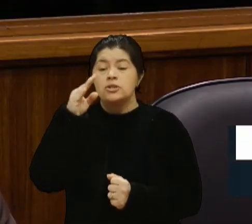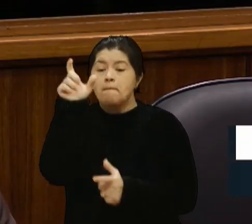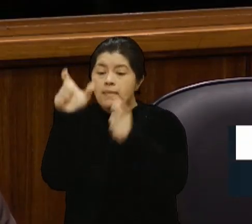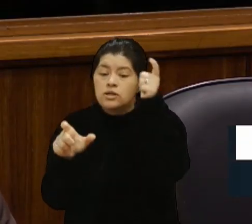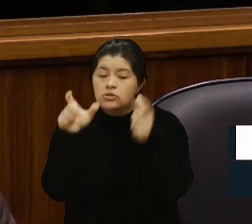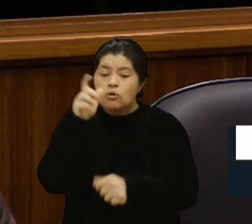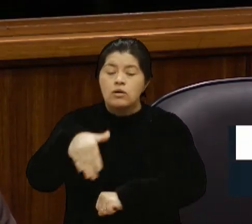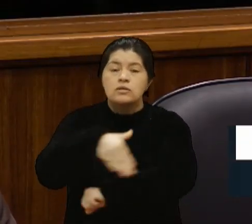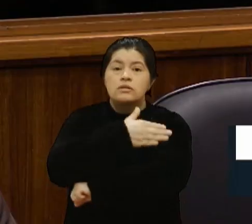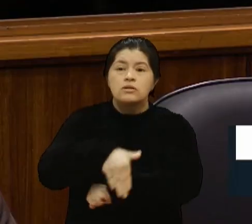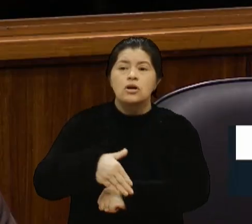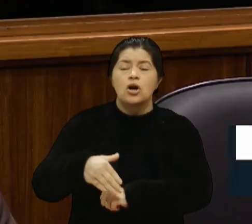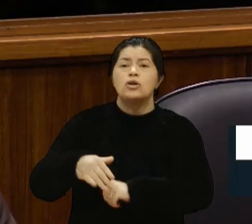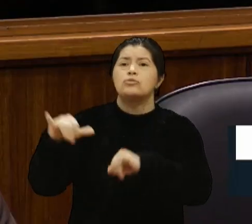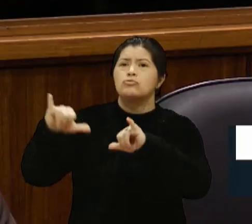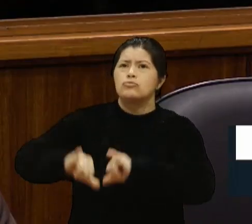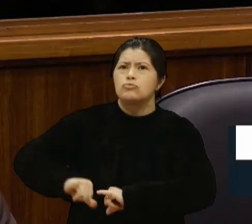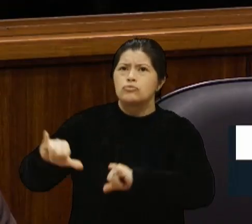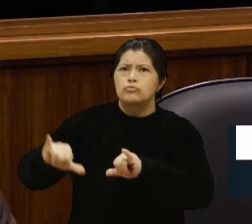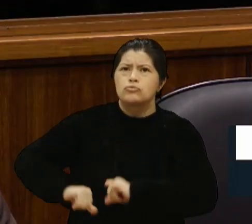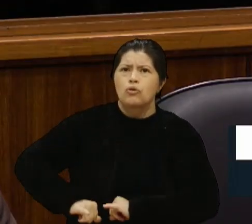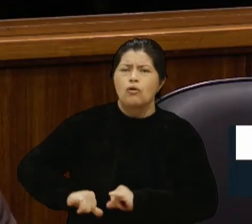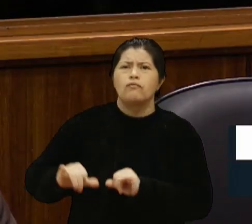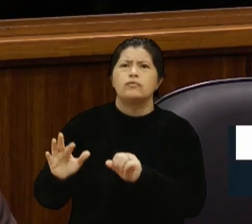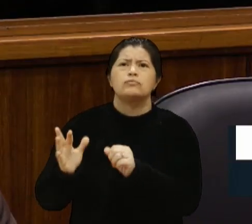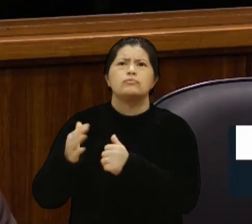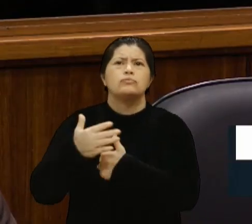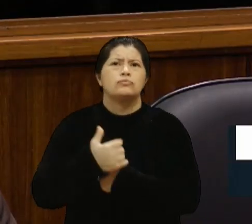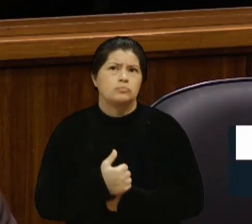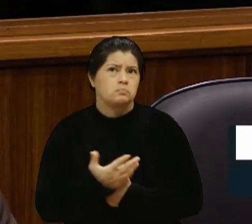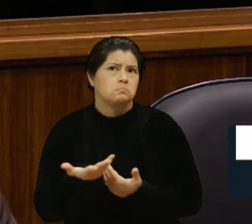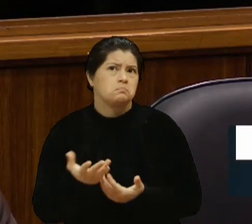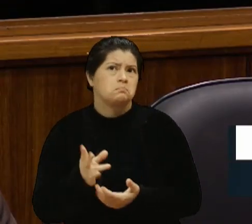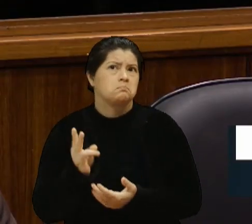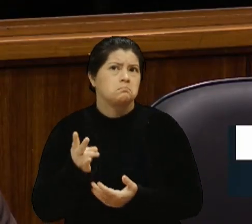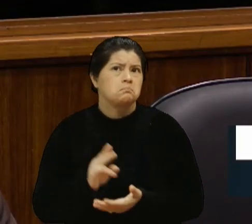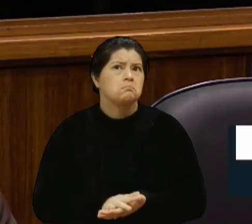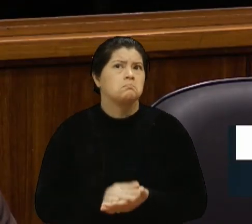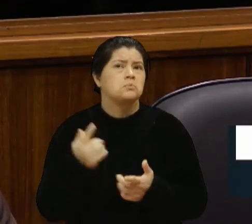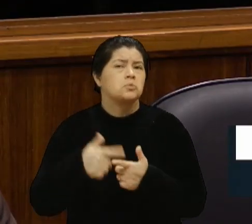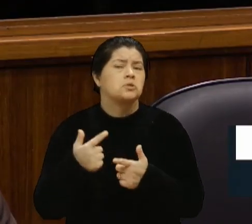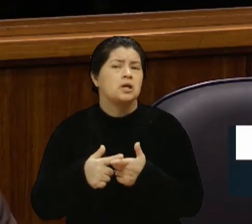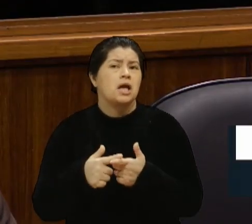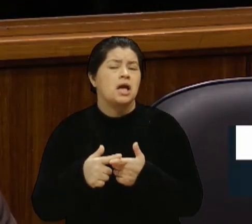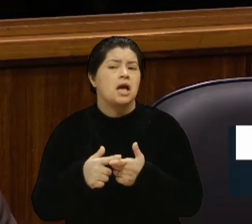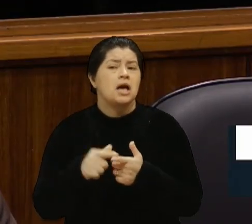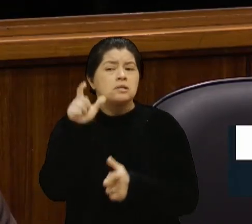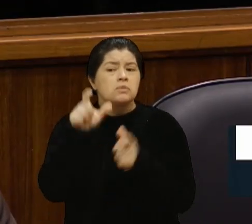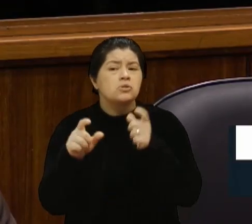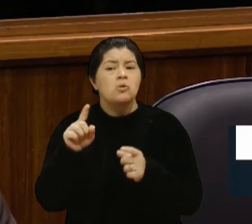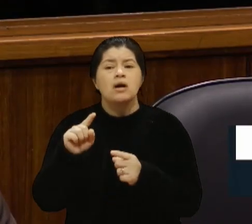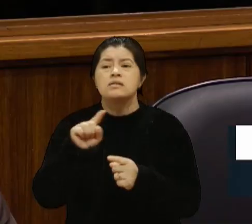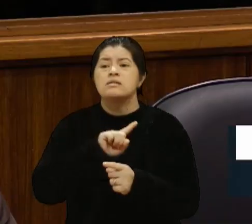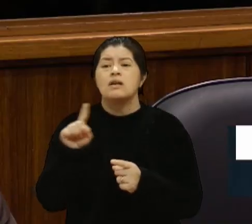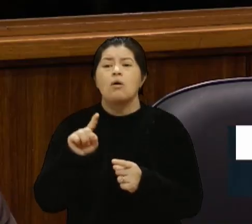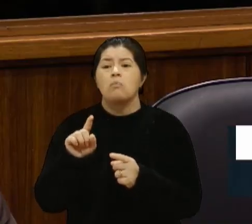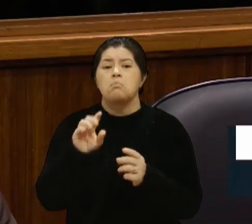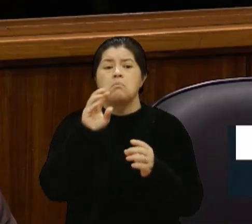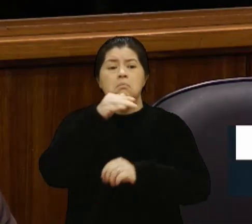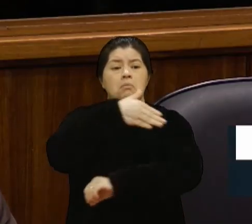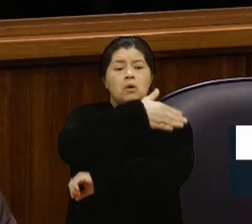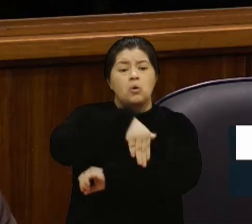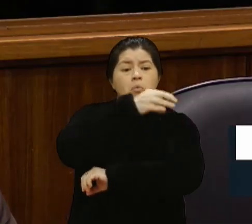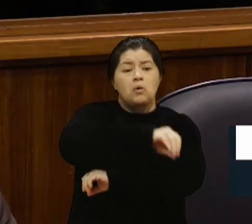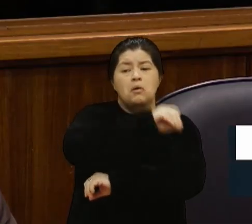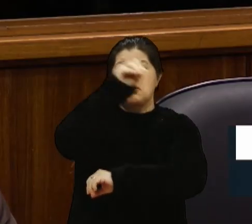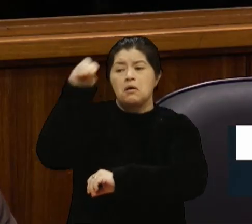que sofrem atualmente com um problema de adicção, porque a gente sabe que essas pessoas não sairão da rua pura e simplesmente tendo